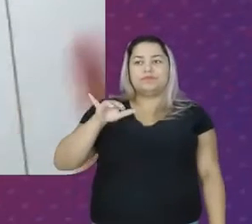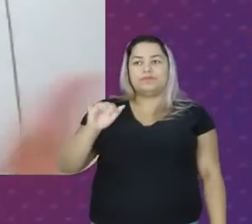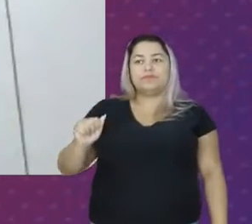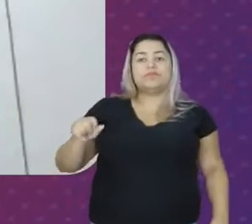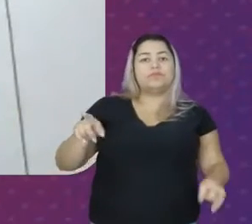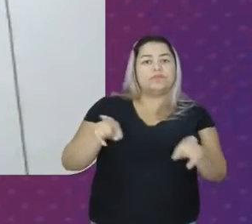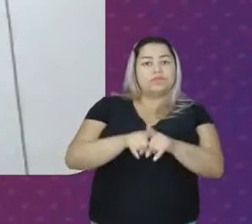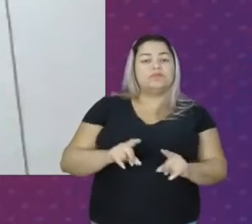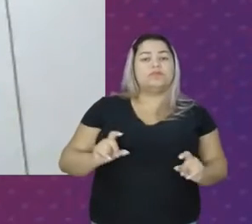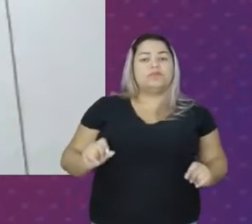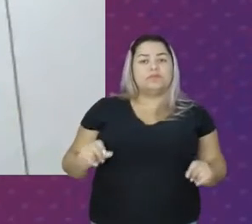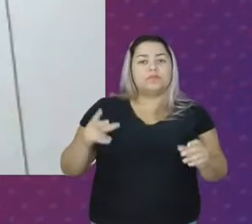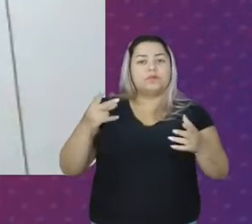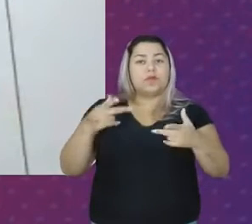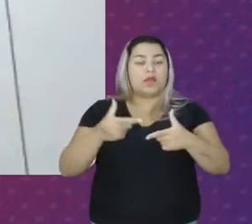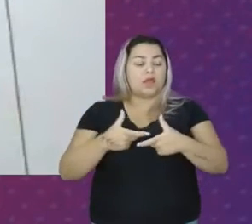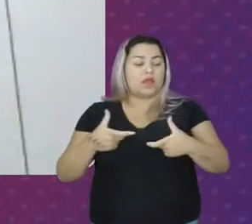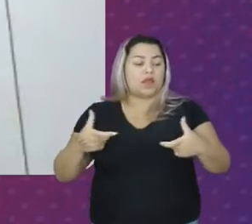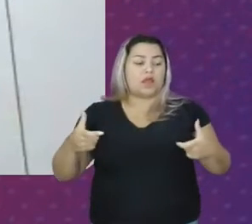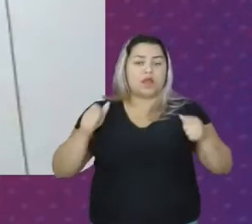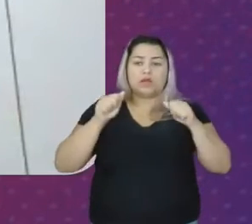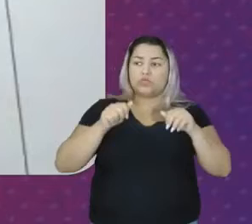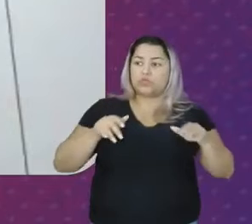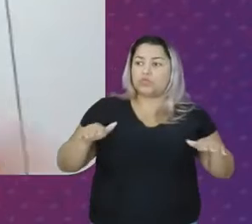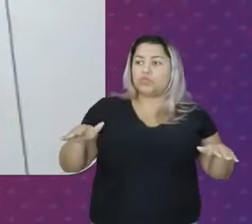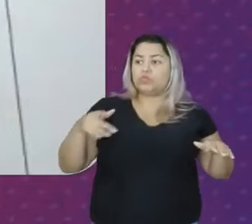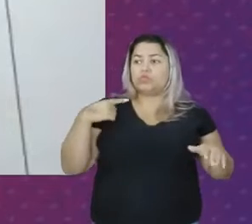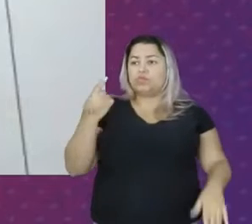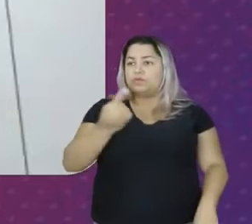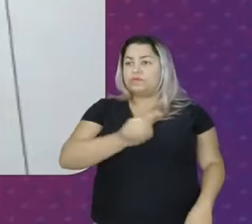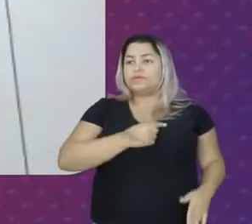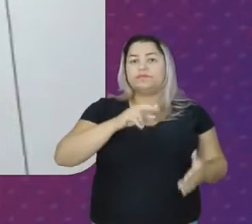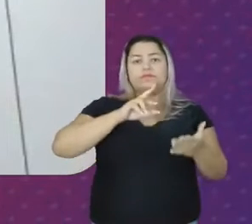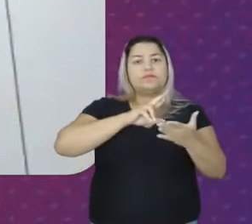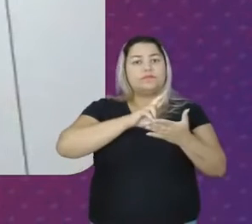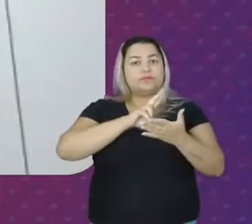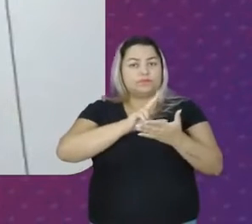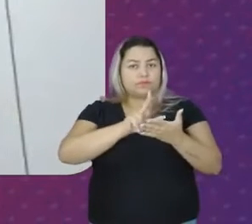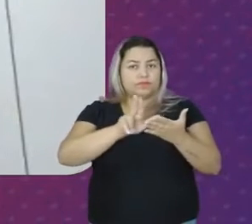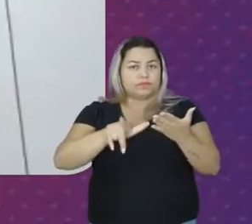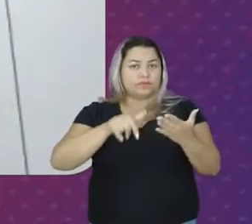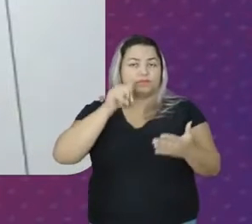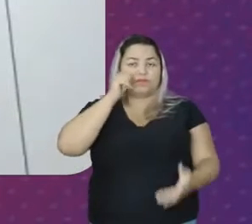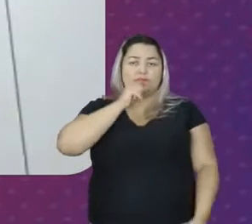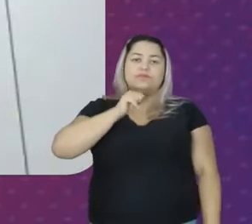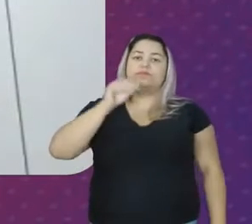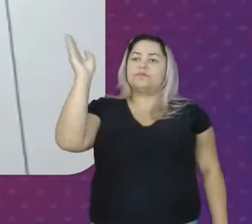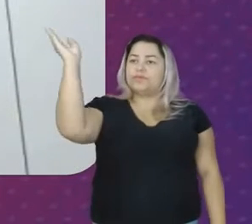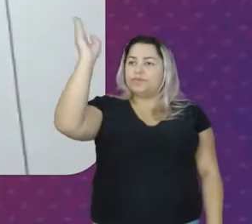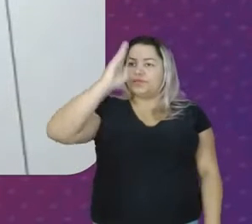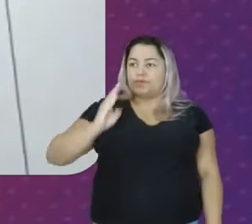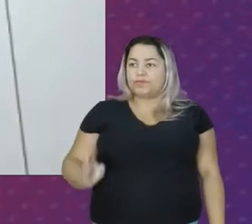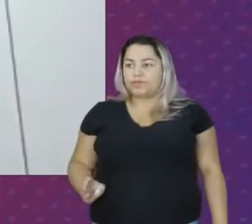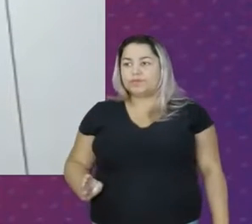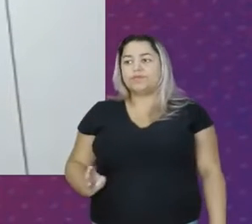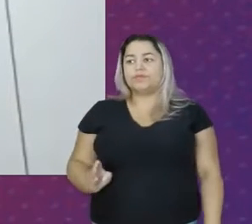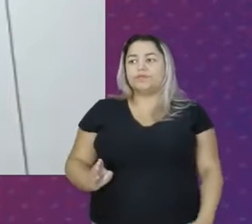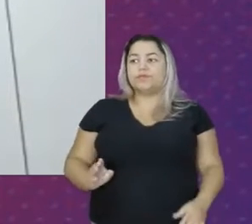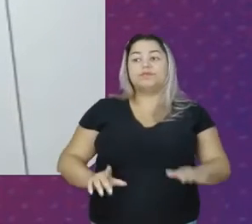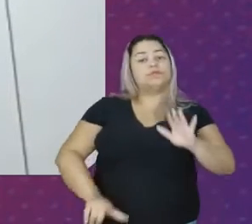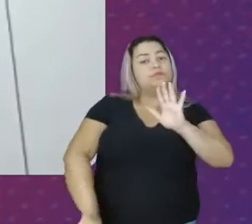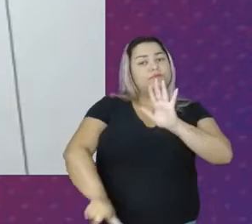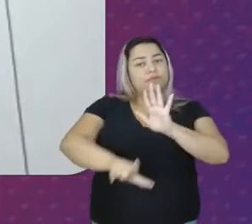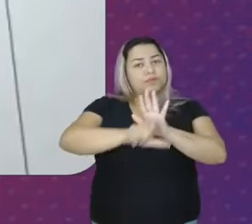percepção consegue abranger a nossa diversidade de mulheres brasileiras, né? Então, essa lei foi